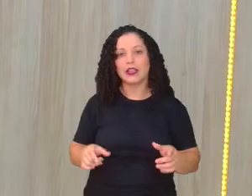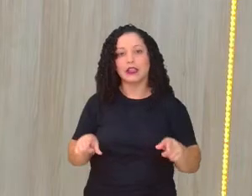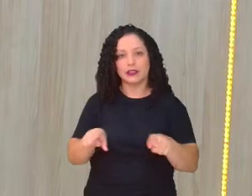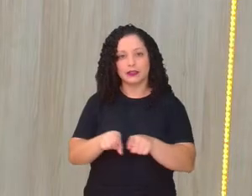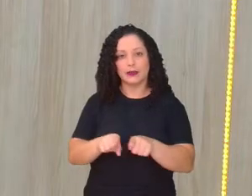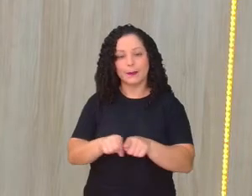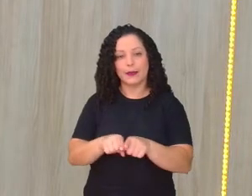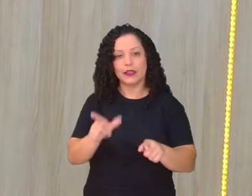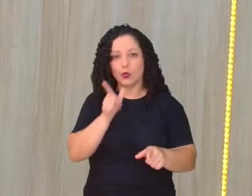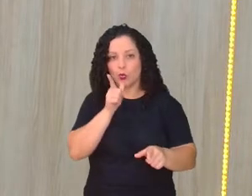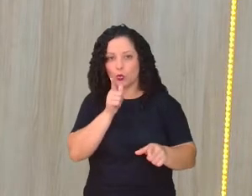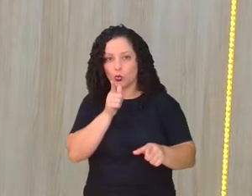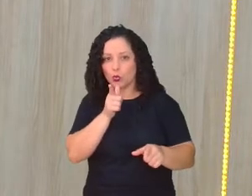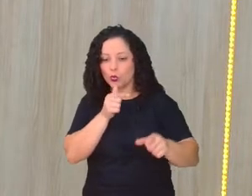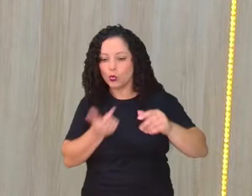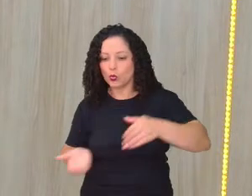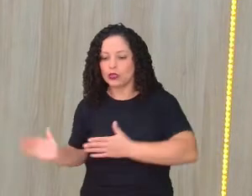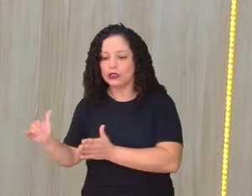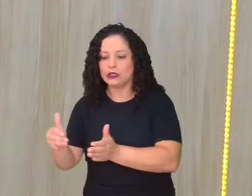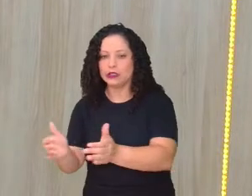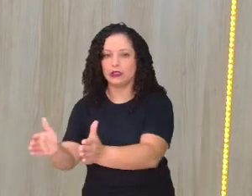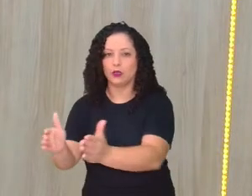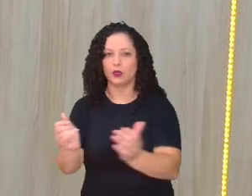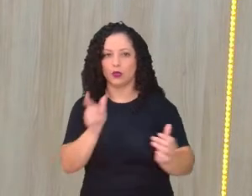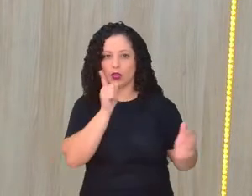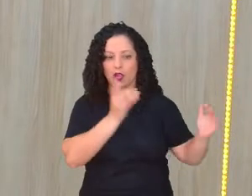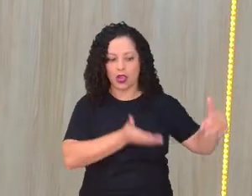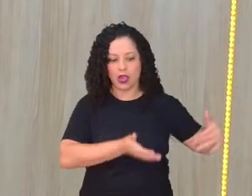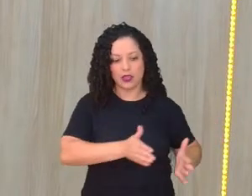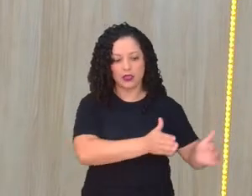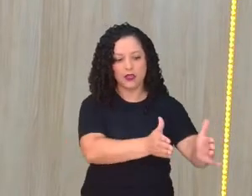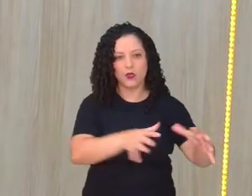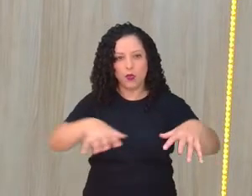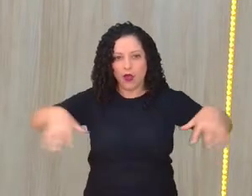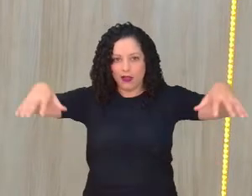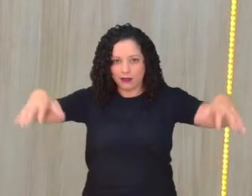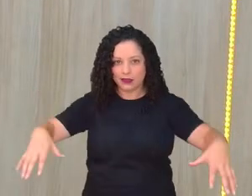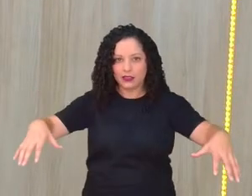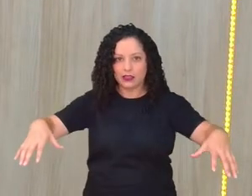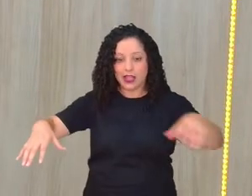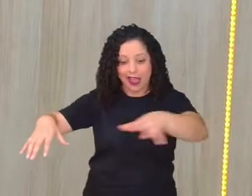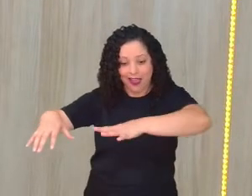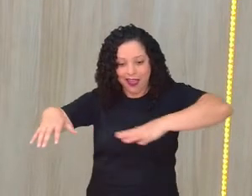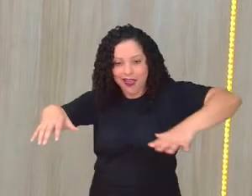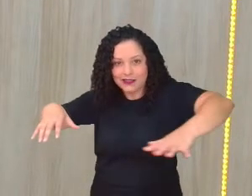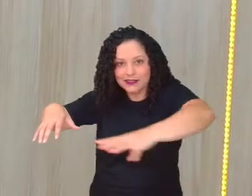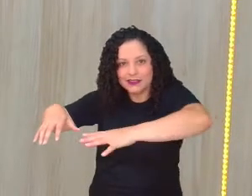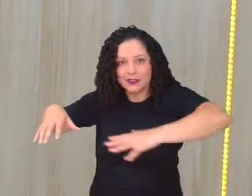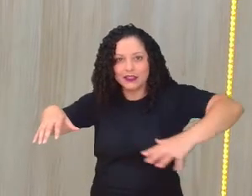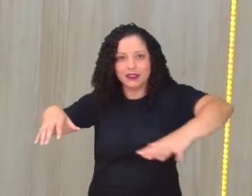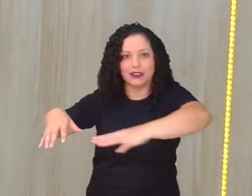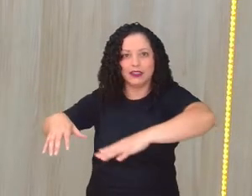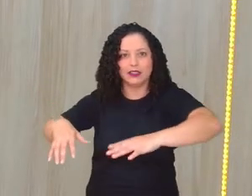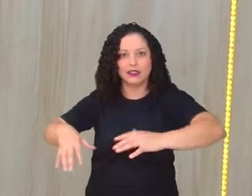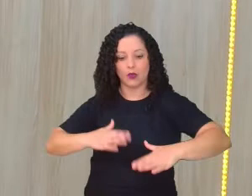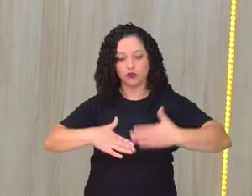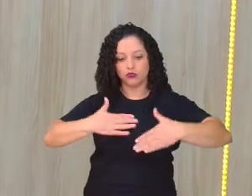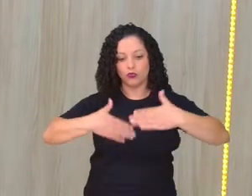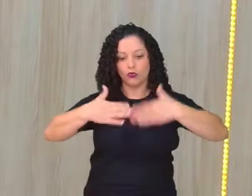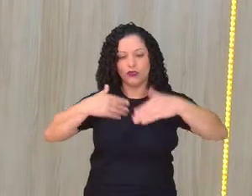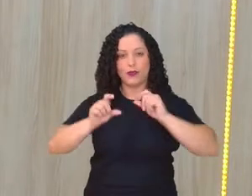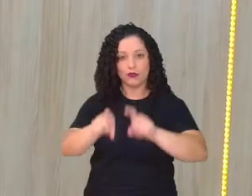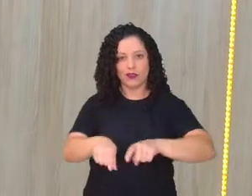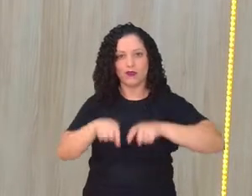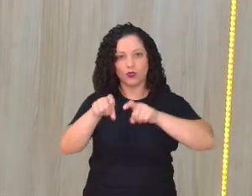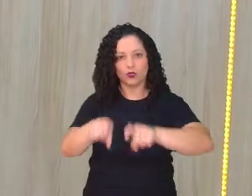né, Tigre e Eufrates, e a gente vai ter aí o desenvolvimento, né, de um território propício aí para a